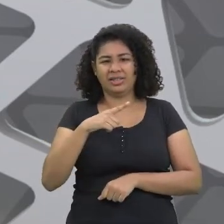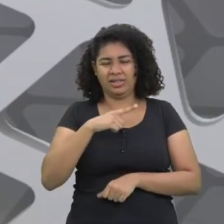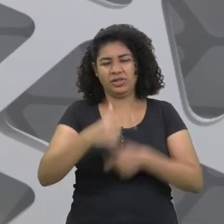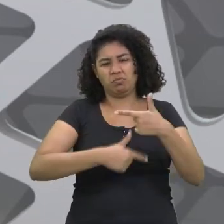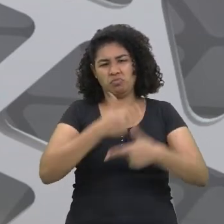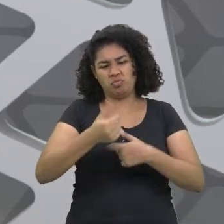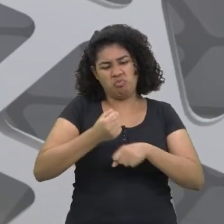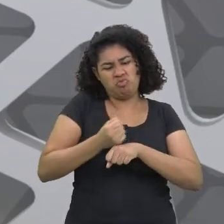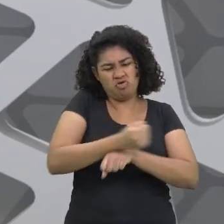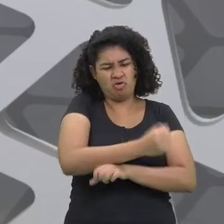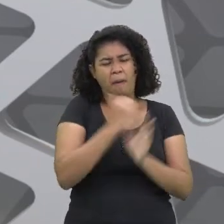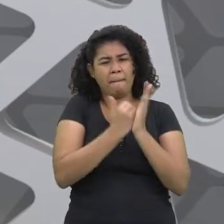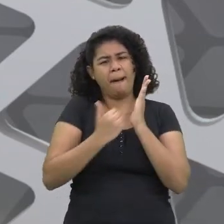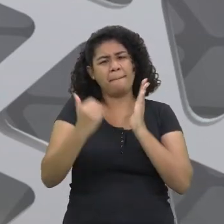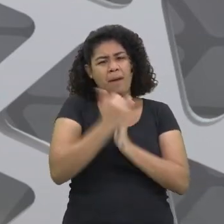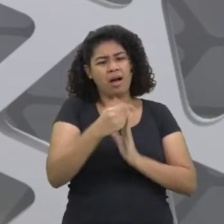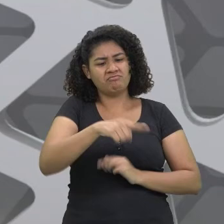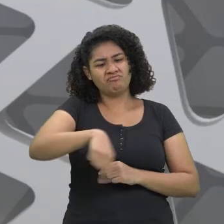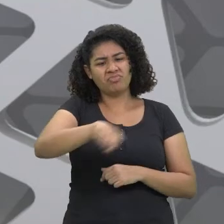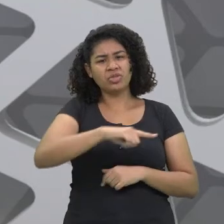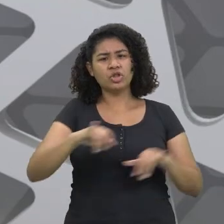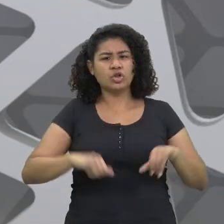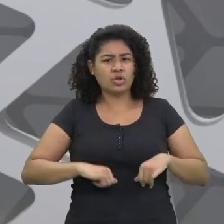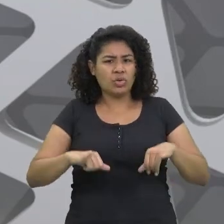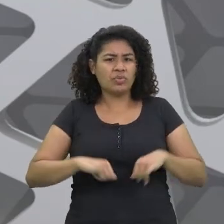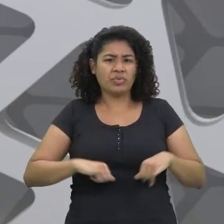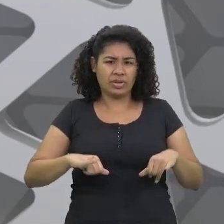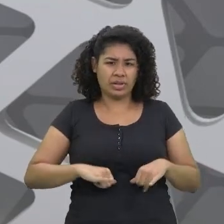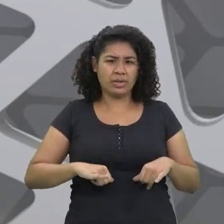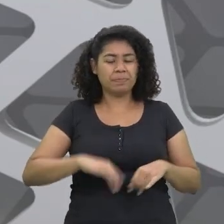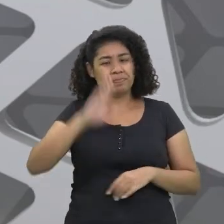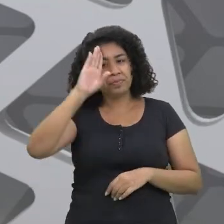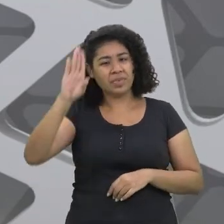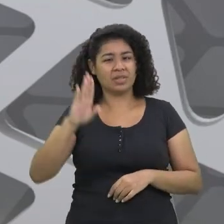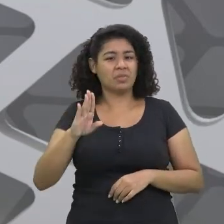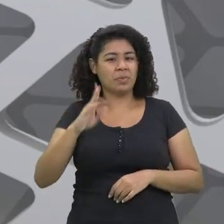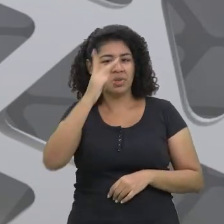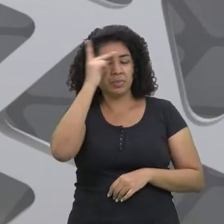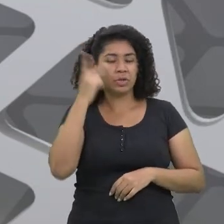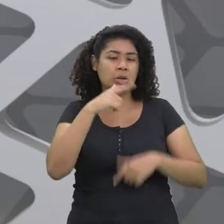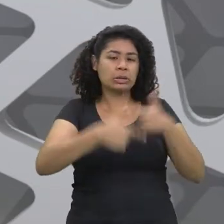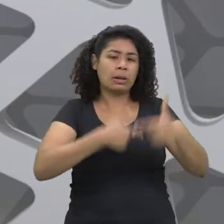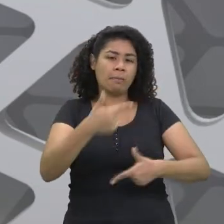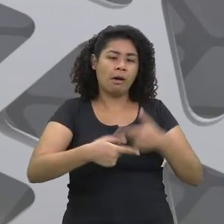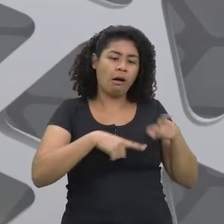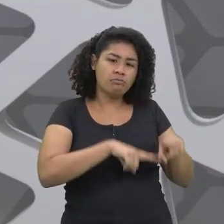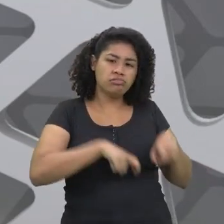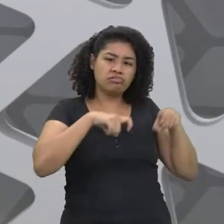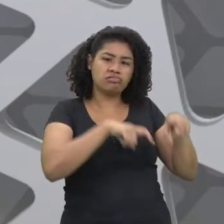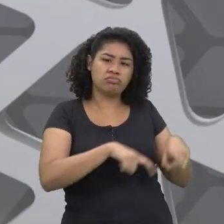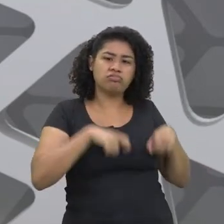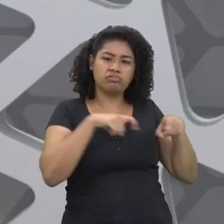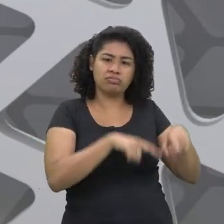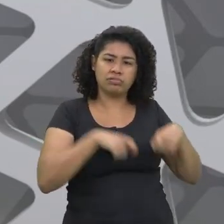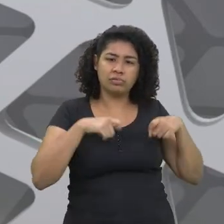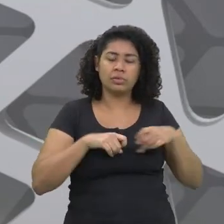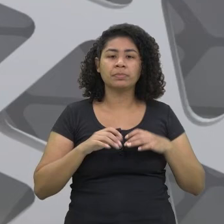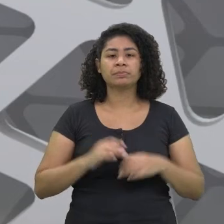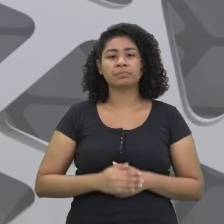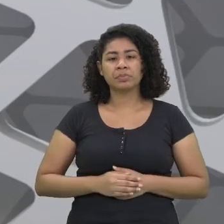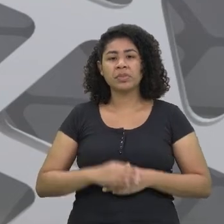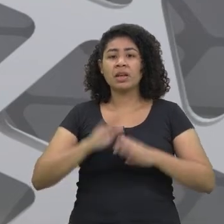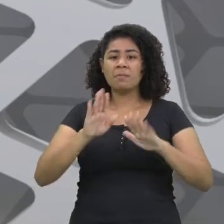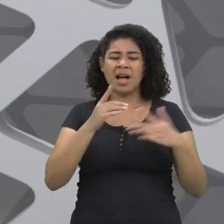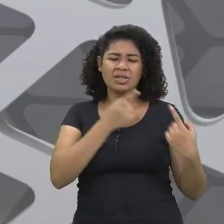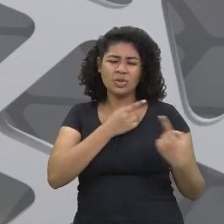eles, sobre eles, na verdade, principalmente os camponeses. E onde nós vamos ver uma reação mais